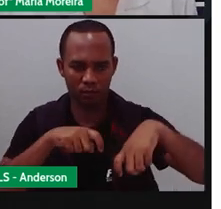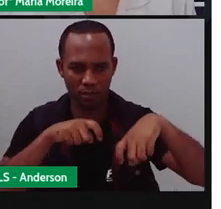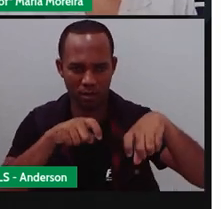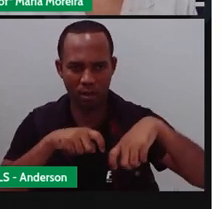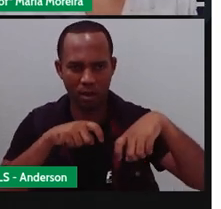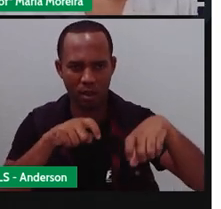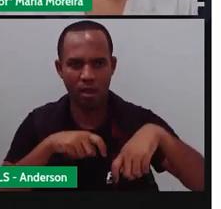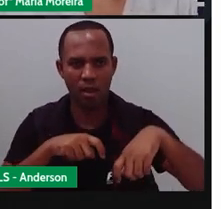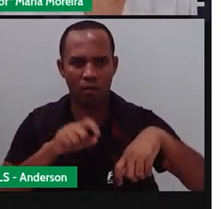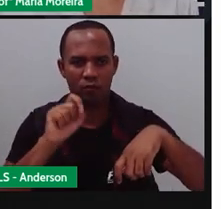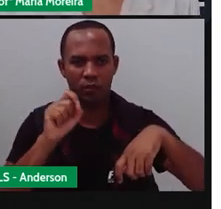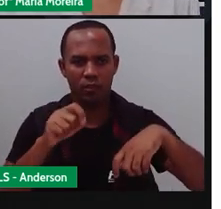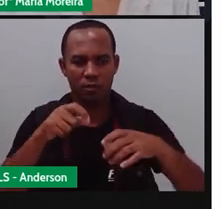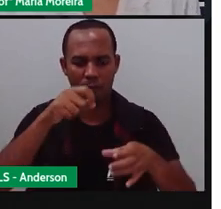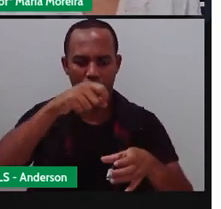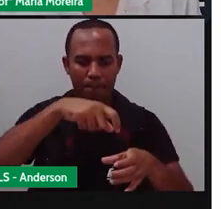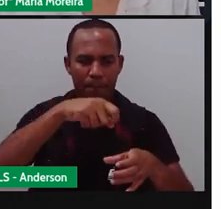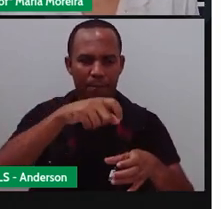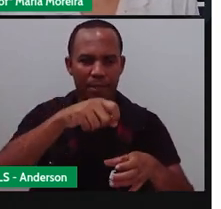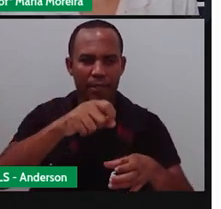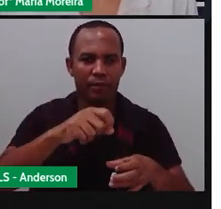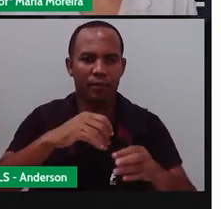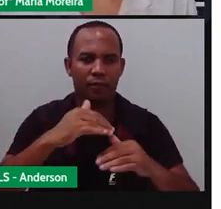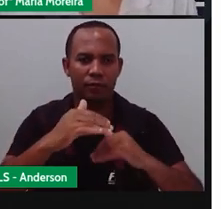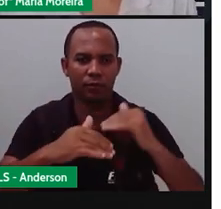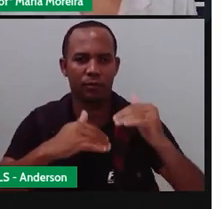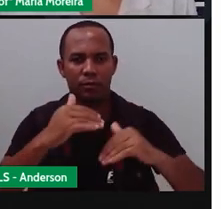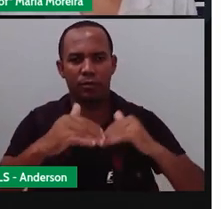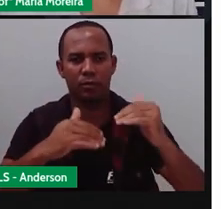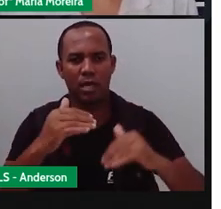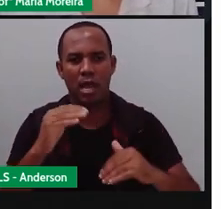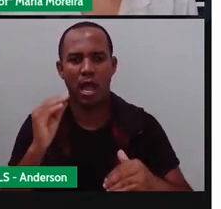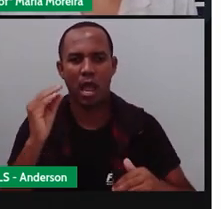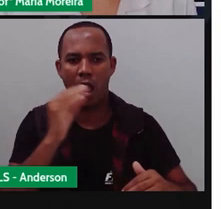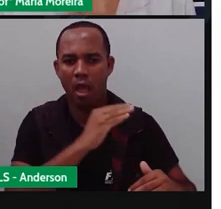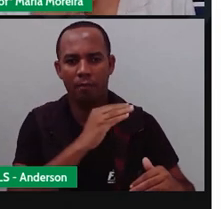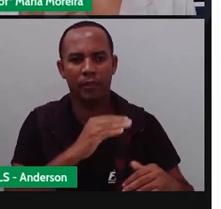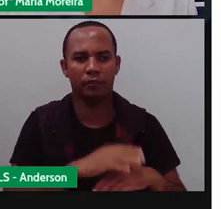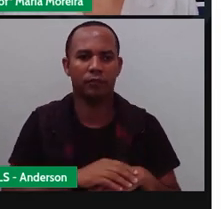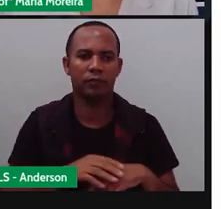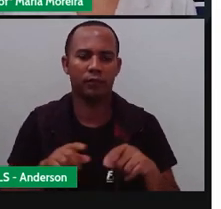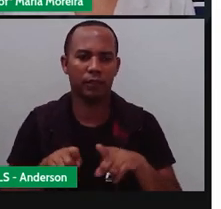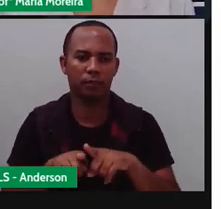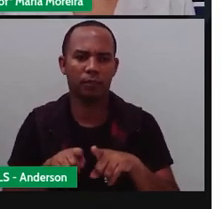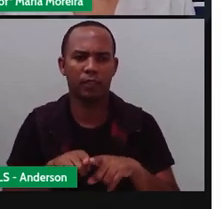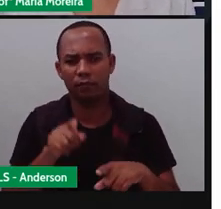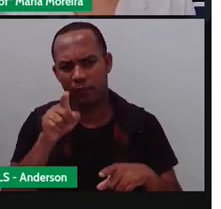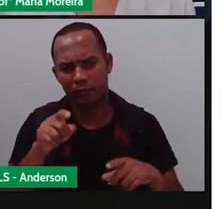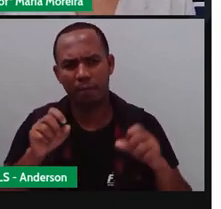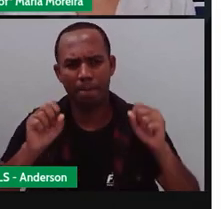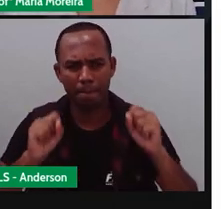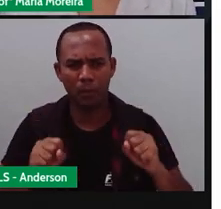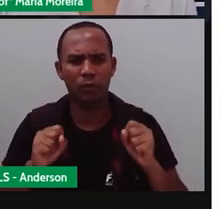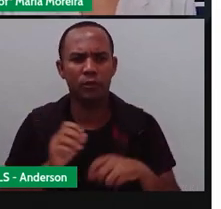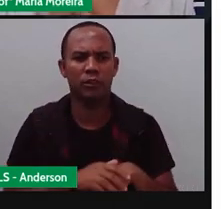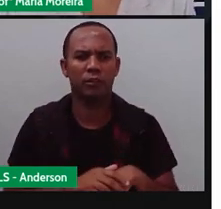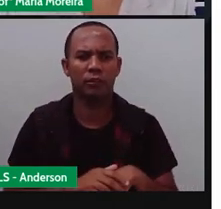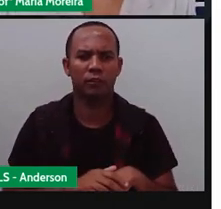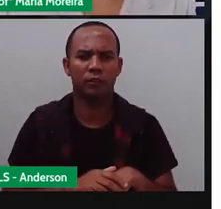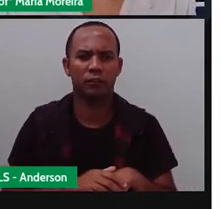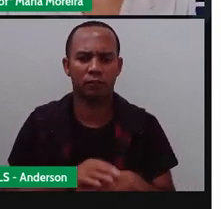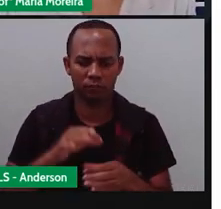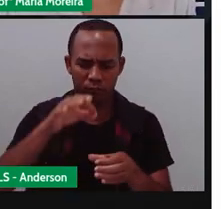né Você planta uma semente a semente vai se desenvolver mais rápido né inclusive vocês podem fazer aí esse experimento